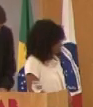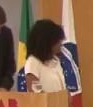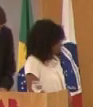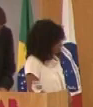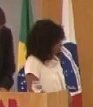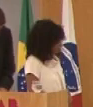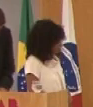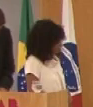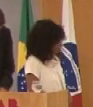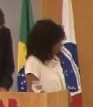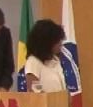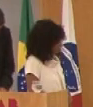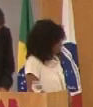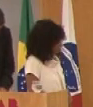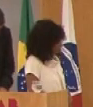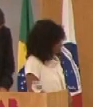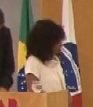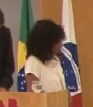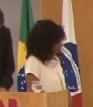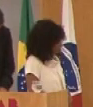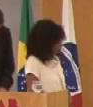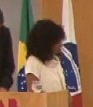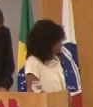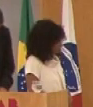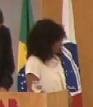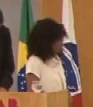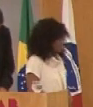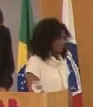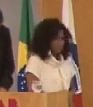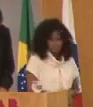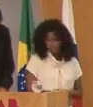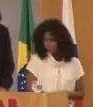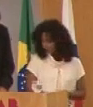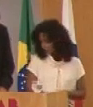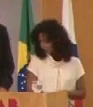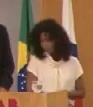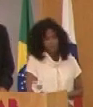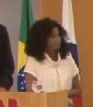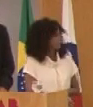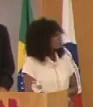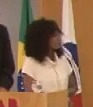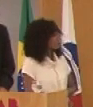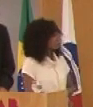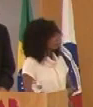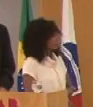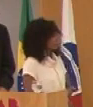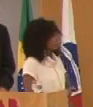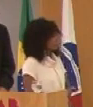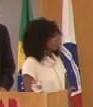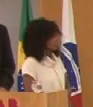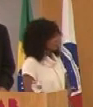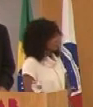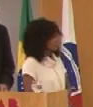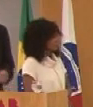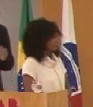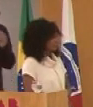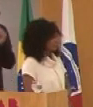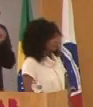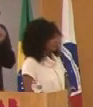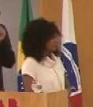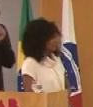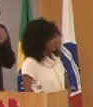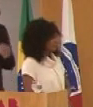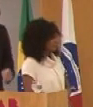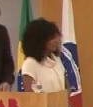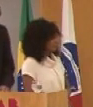e que geram essa precariedade de direitos. Em todo o mundo, o desenho foi o mesmo.